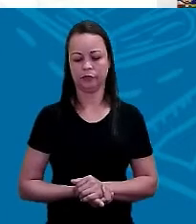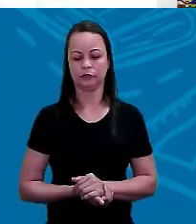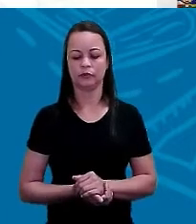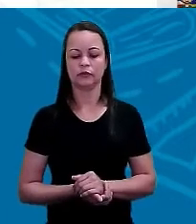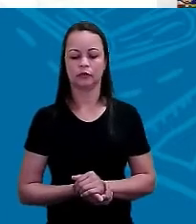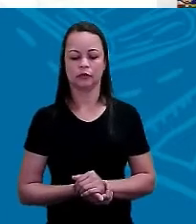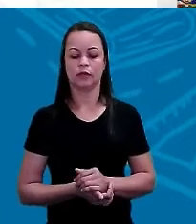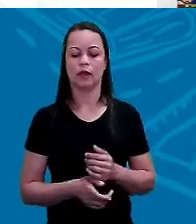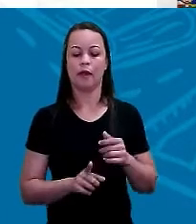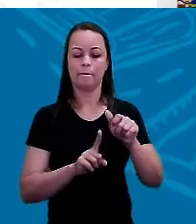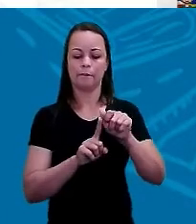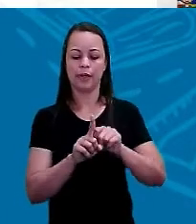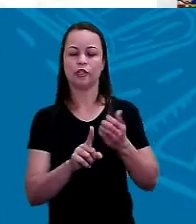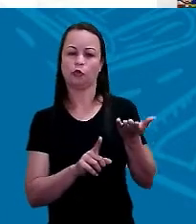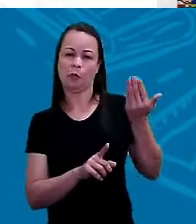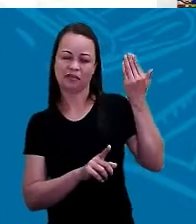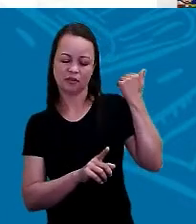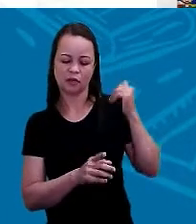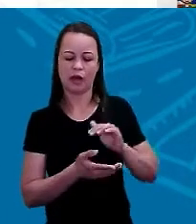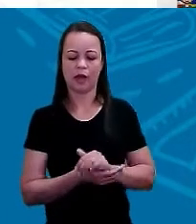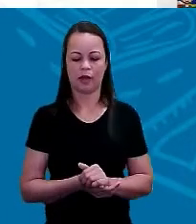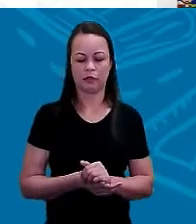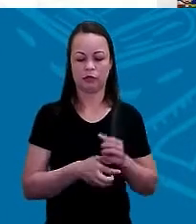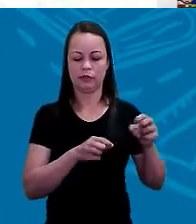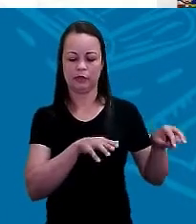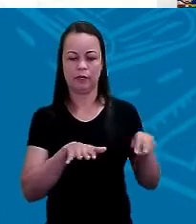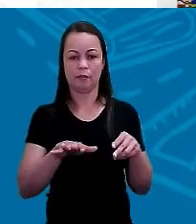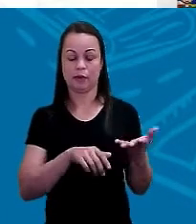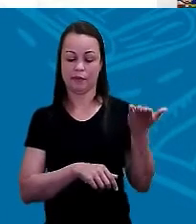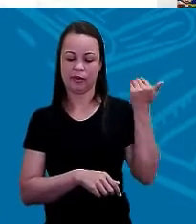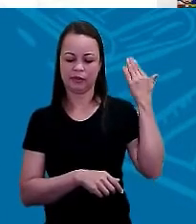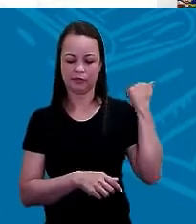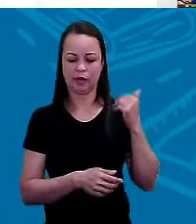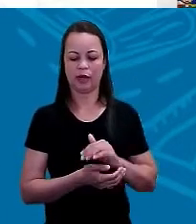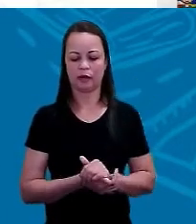last month, last week, a long time ago,